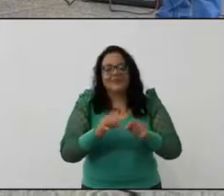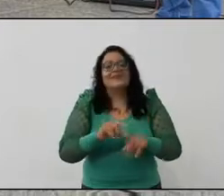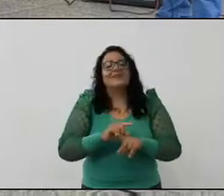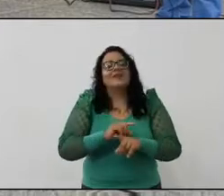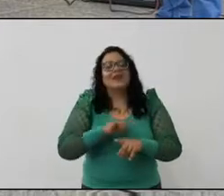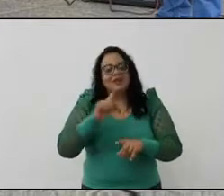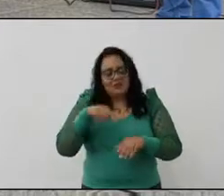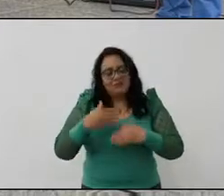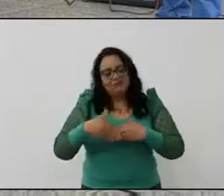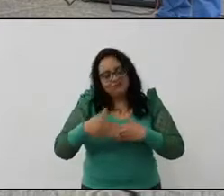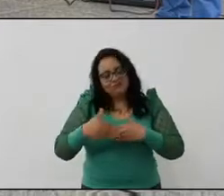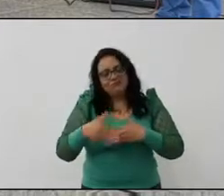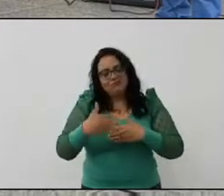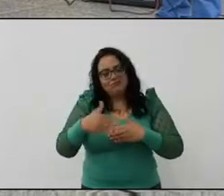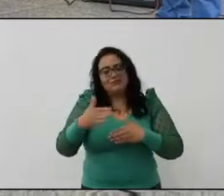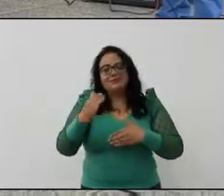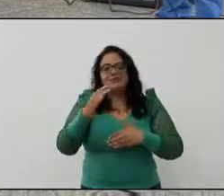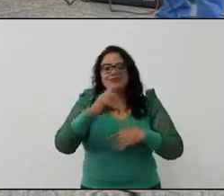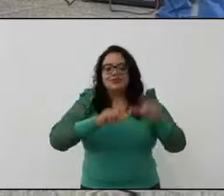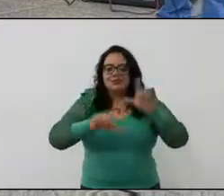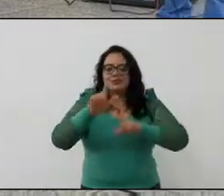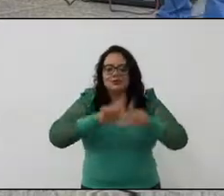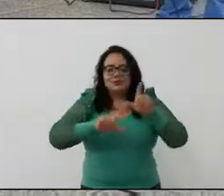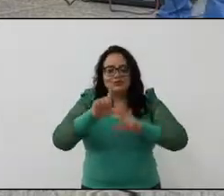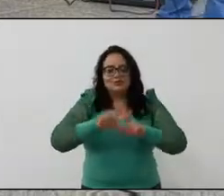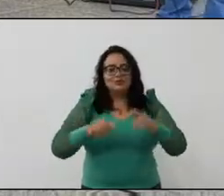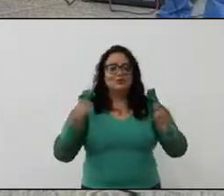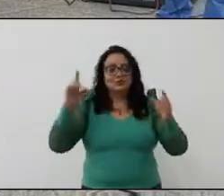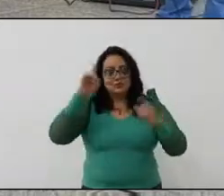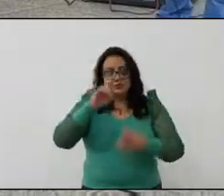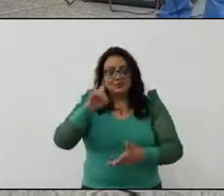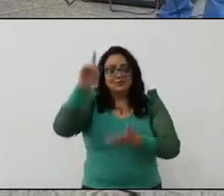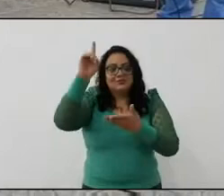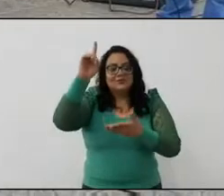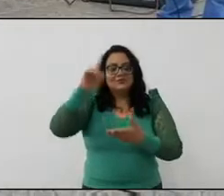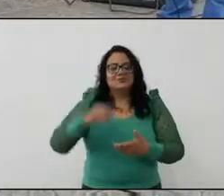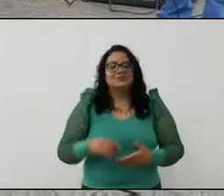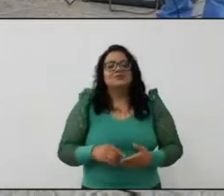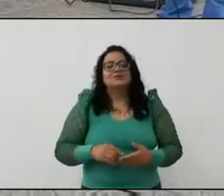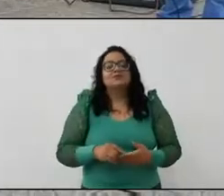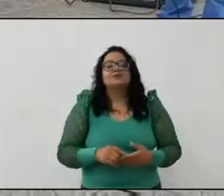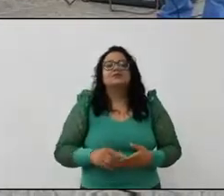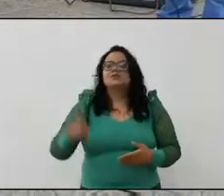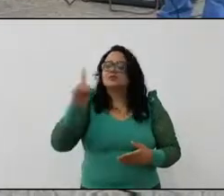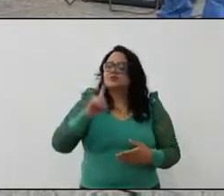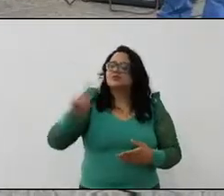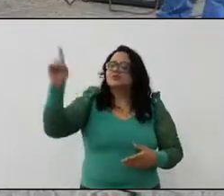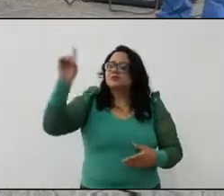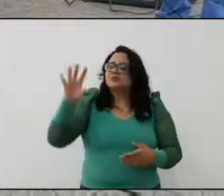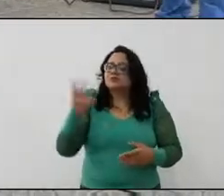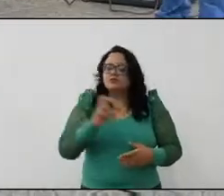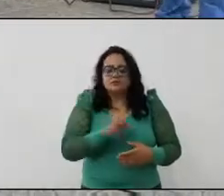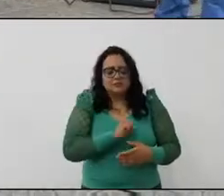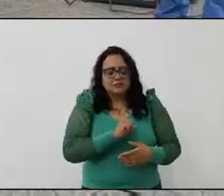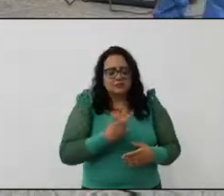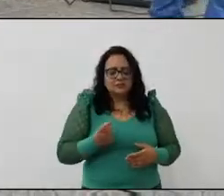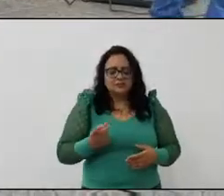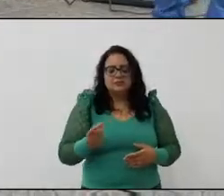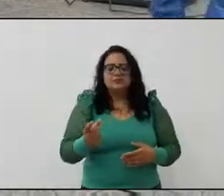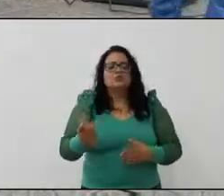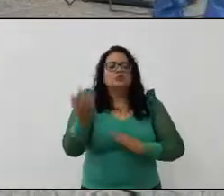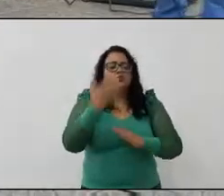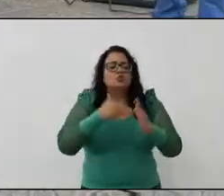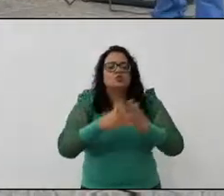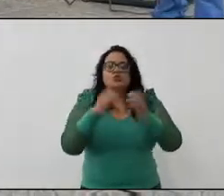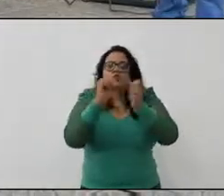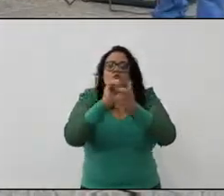nós prosseguimos louvando a Deus. Deus amado e eterno, toda honra e